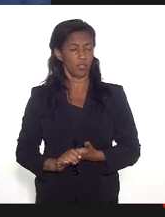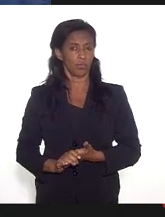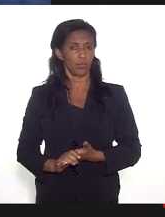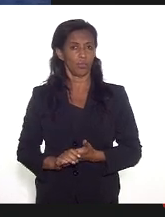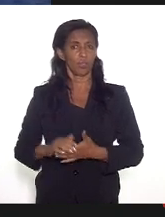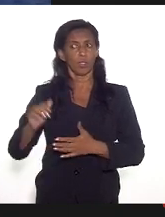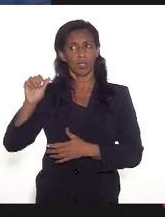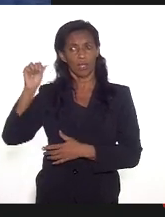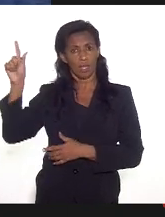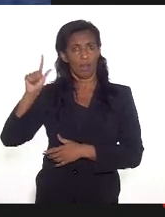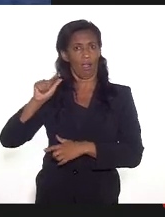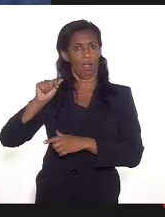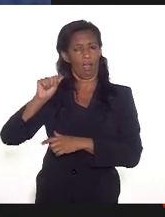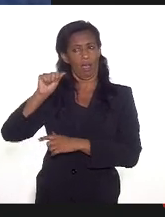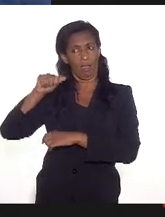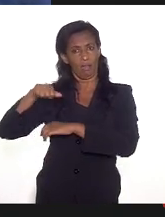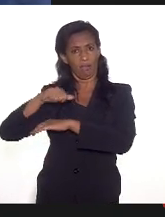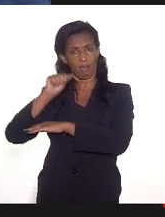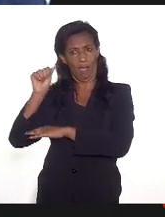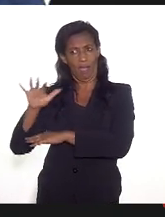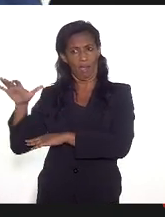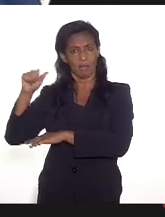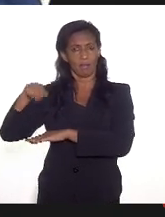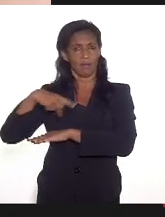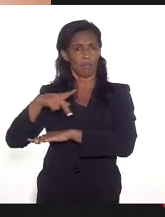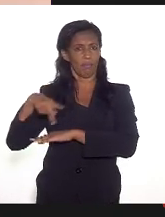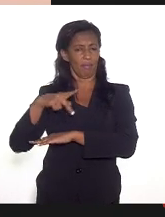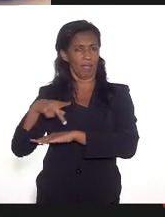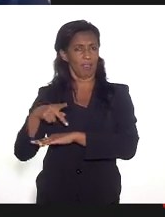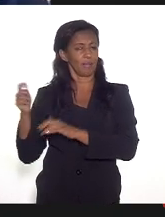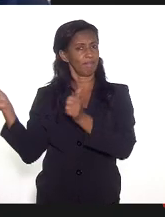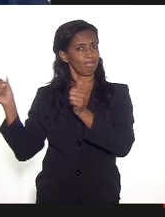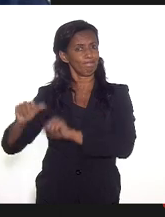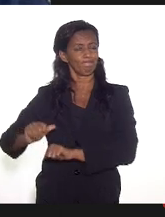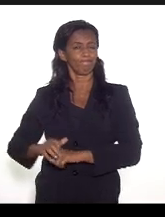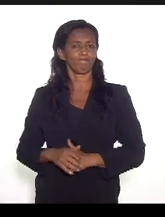dos países asiáticos é muito grande. Obrigado.